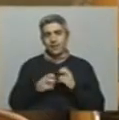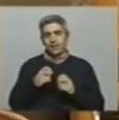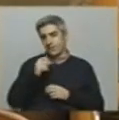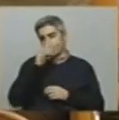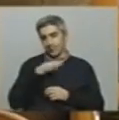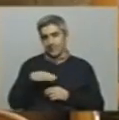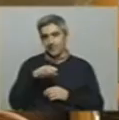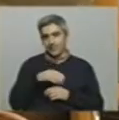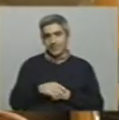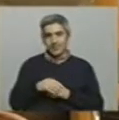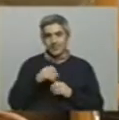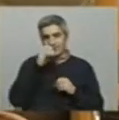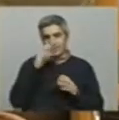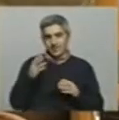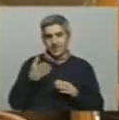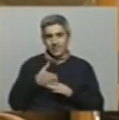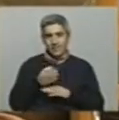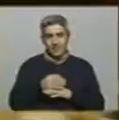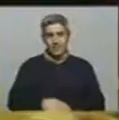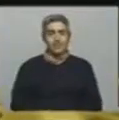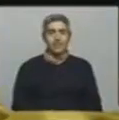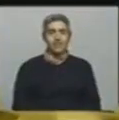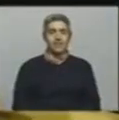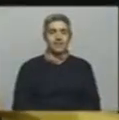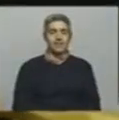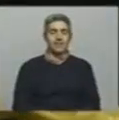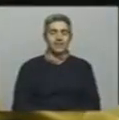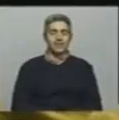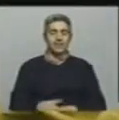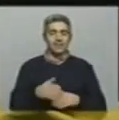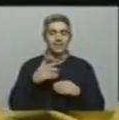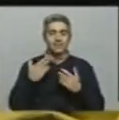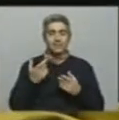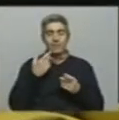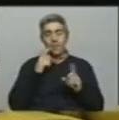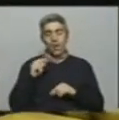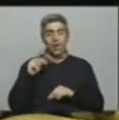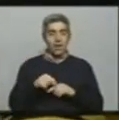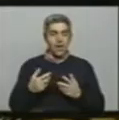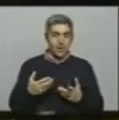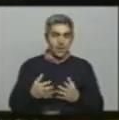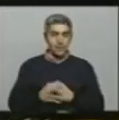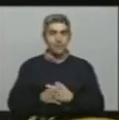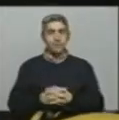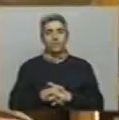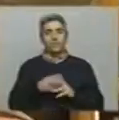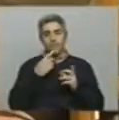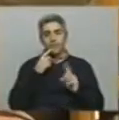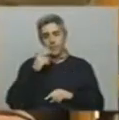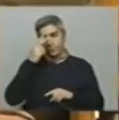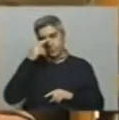jardim do Campo Grande, nos barcos. Portanto, agora voltei e voltei para